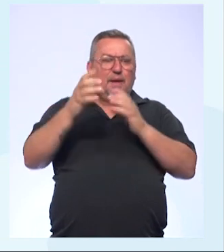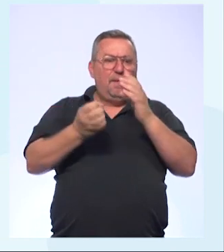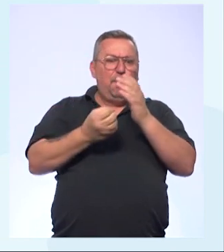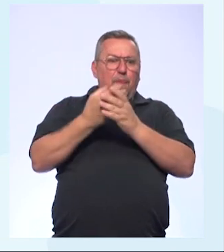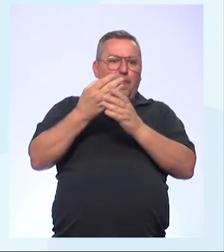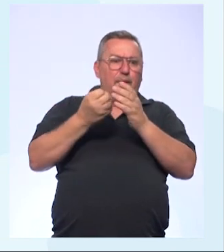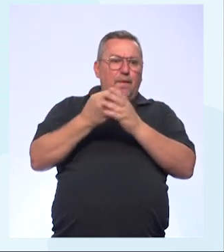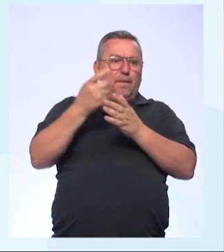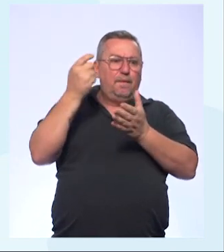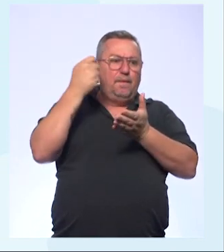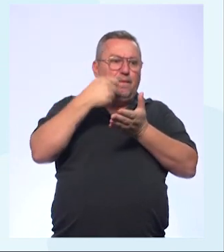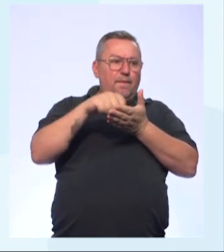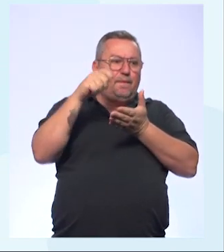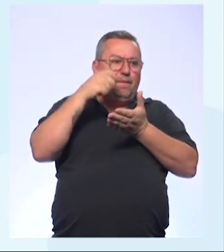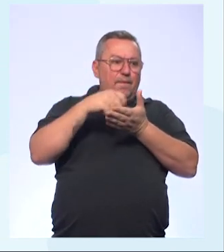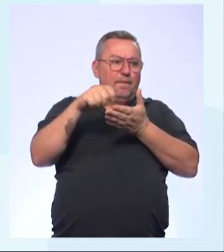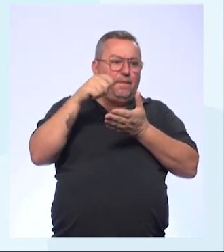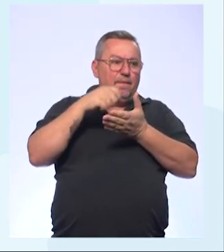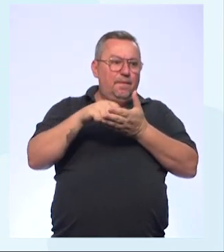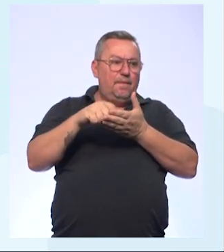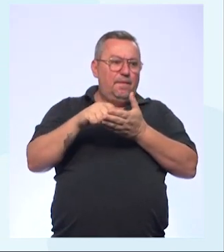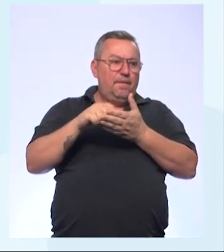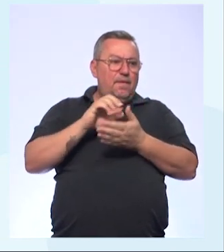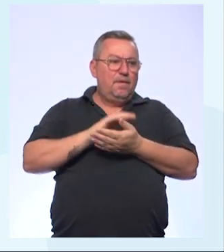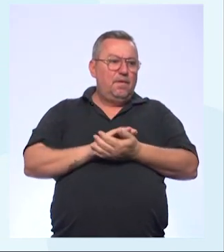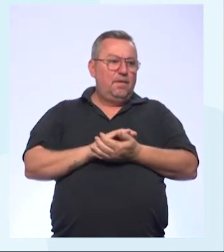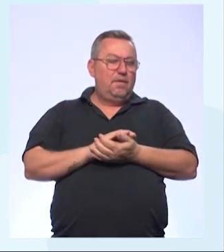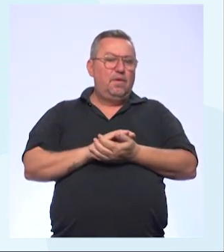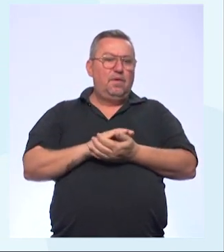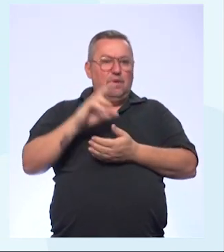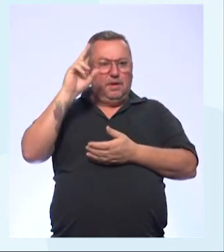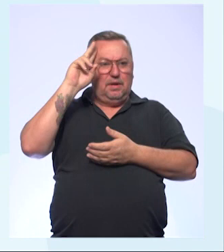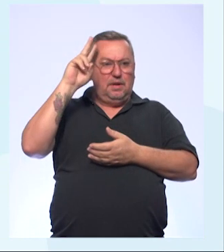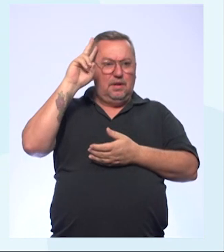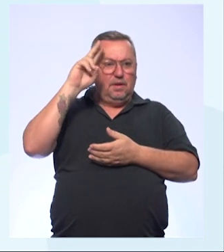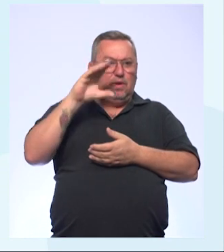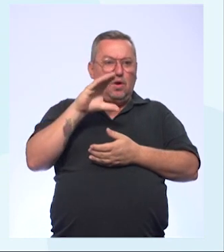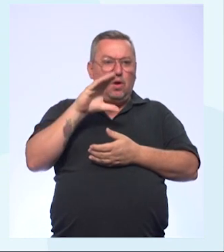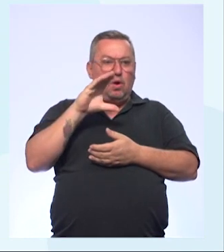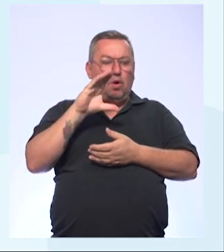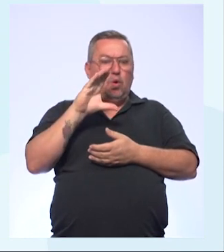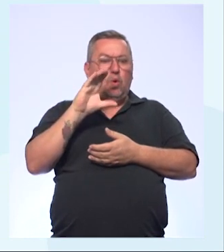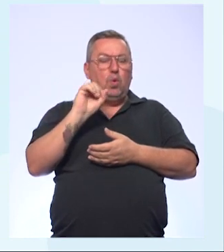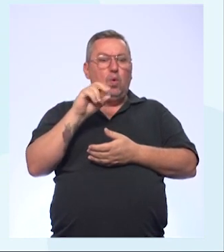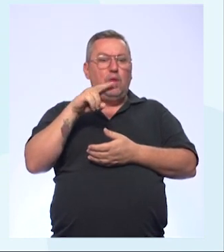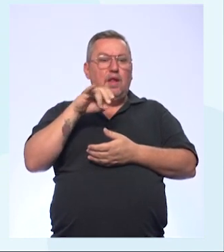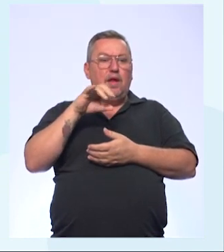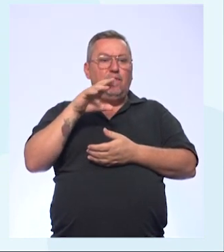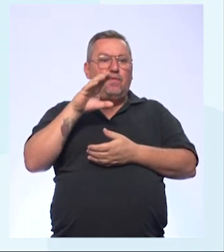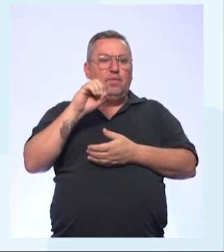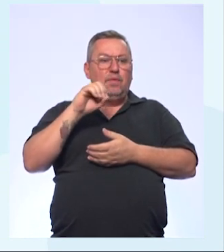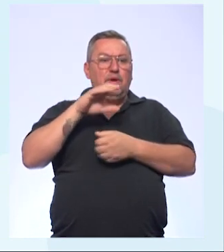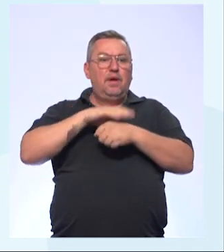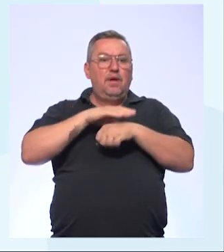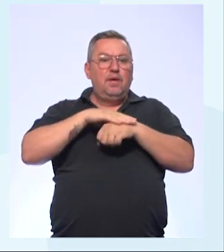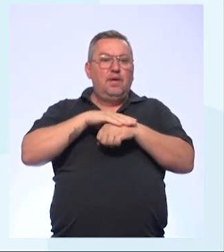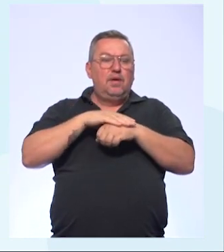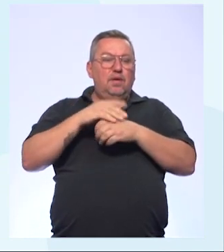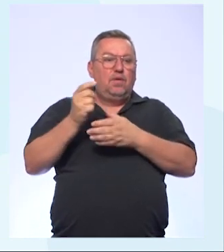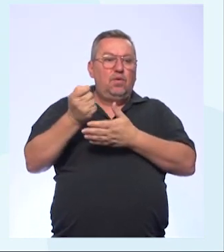a escrita cuneiforme. Vocês se lembram da escrita cuneiforme, aquela que é em forma de cunha, né? Que eles